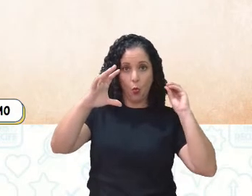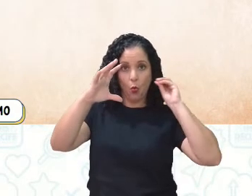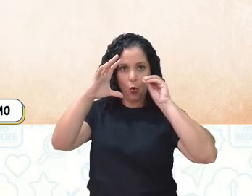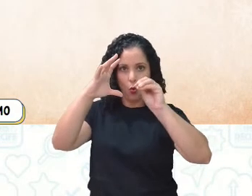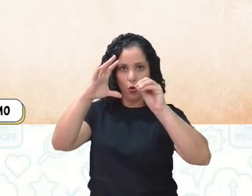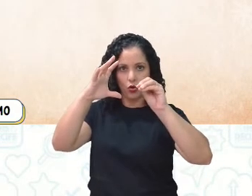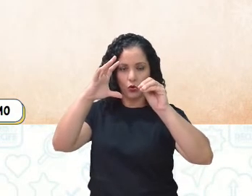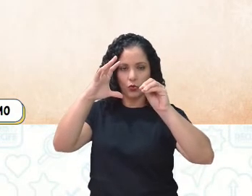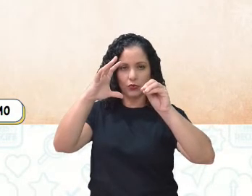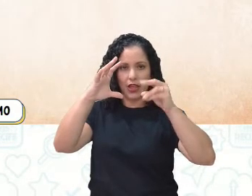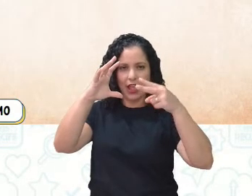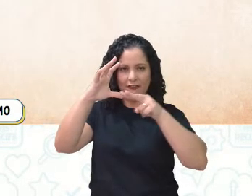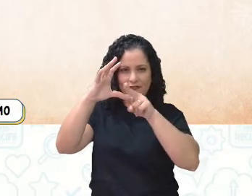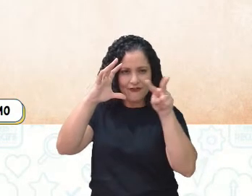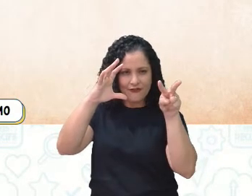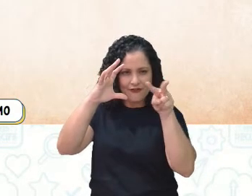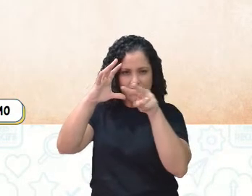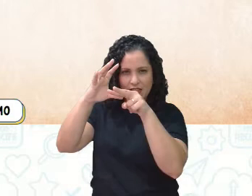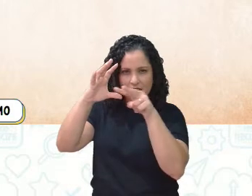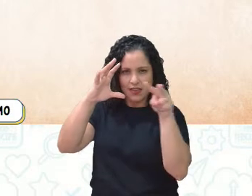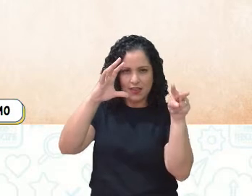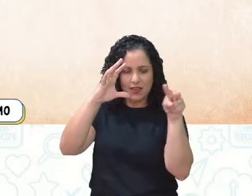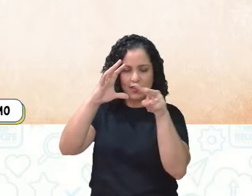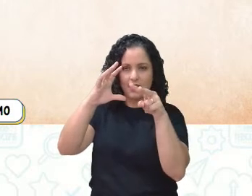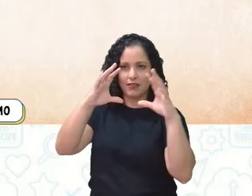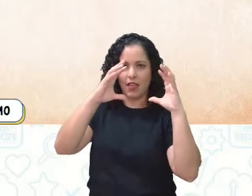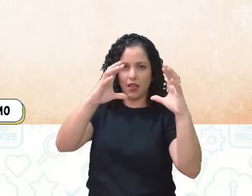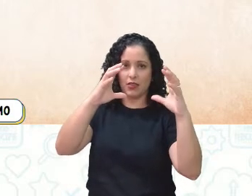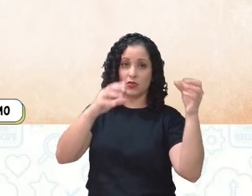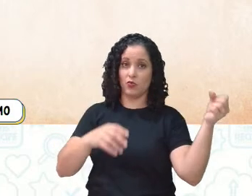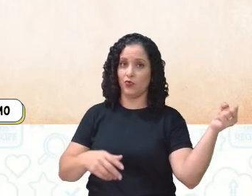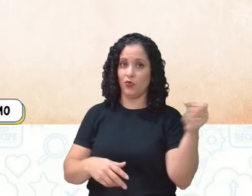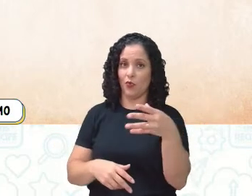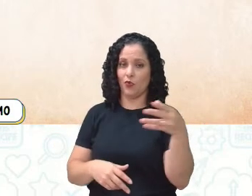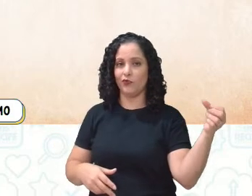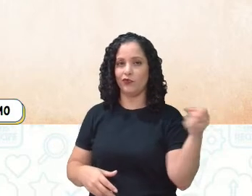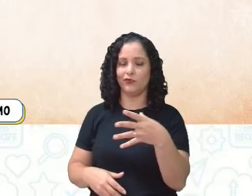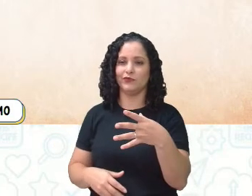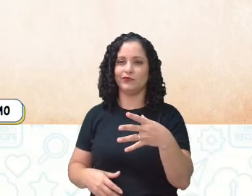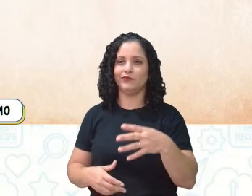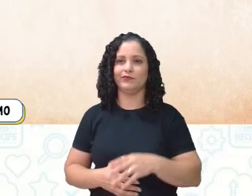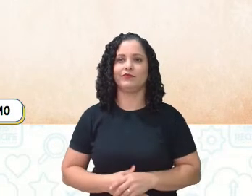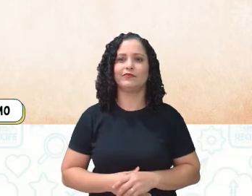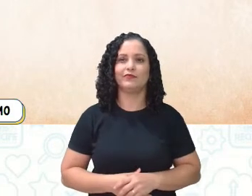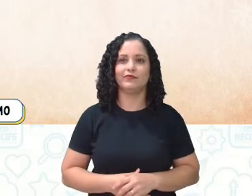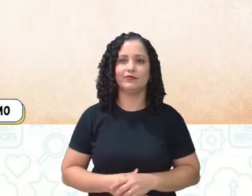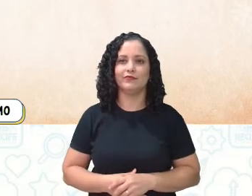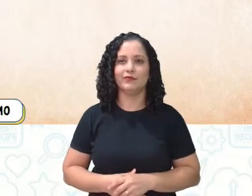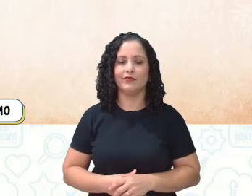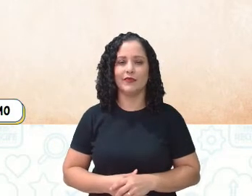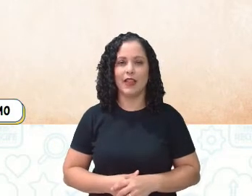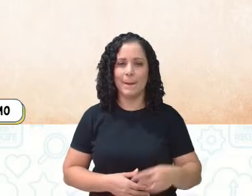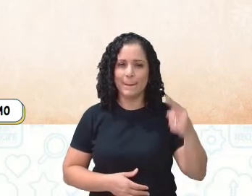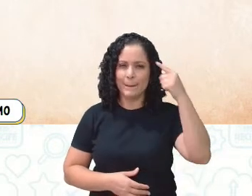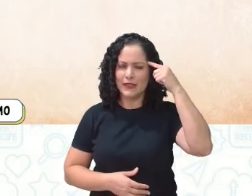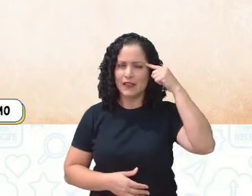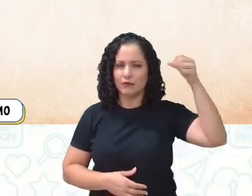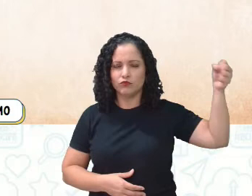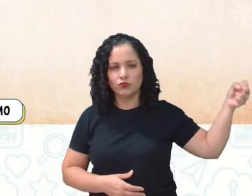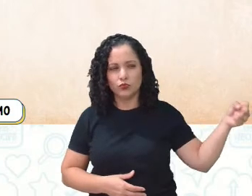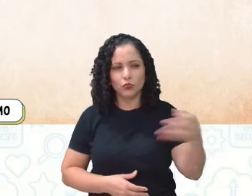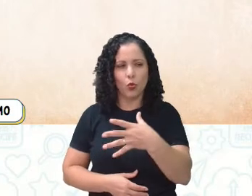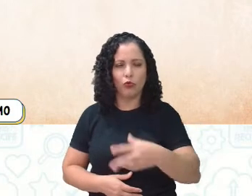nítido aí para vocês, mas tem um olho, esse olhar novo, né? Esse olhar que a gente pode ter da razão,